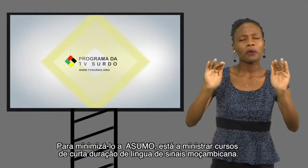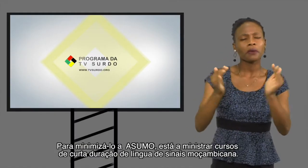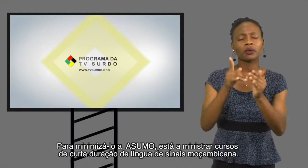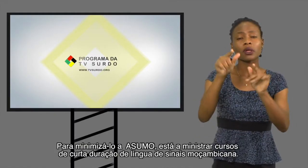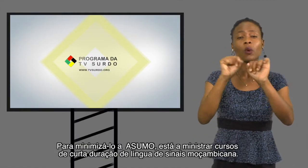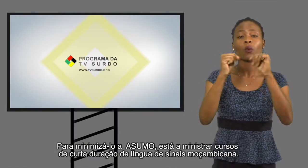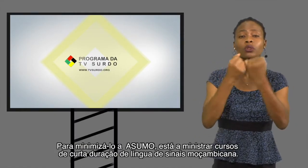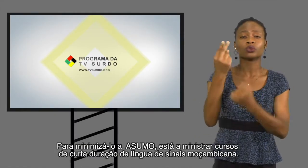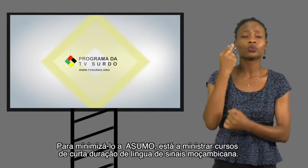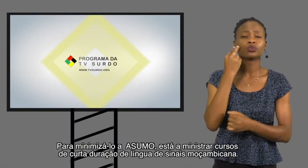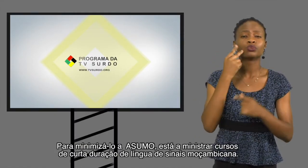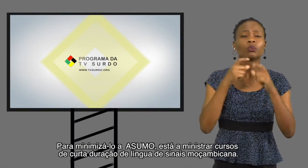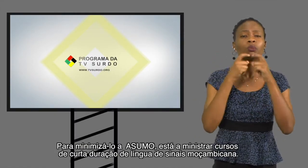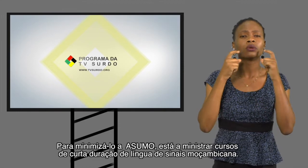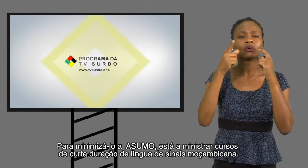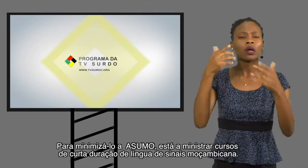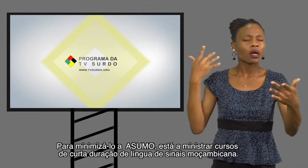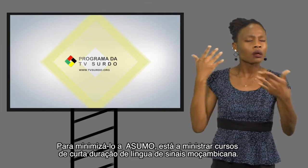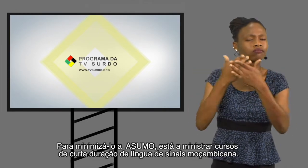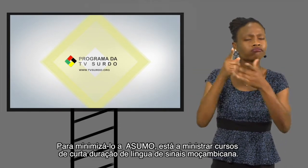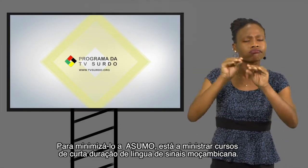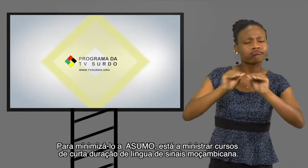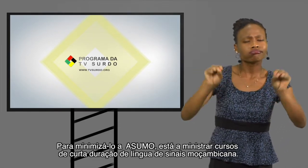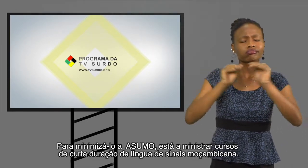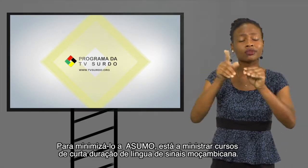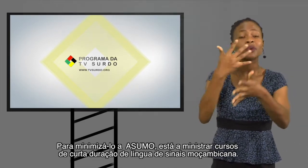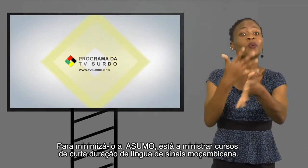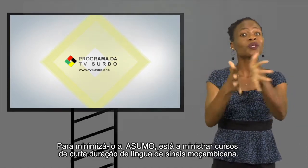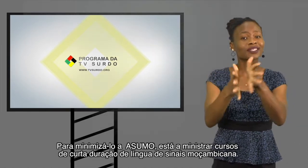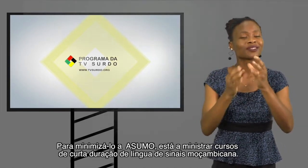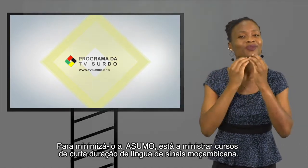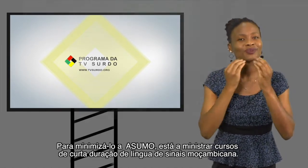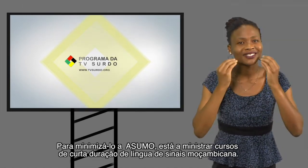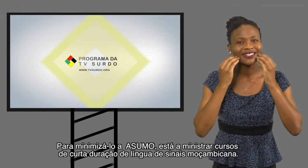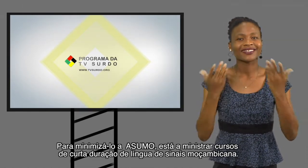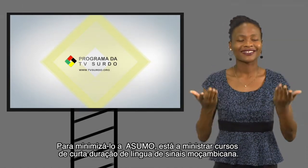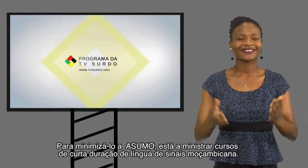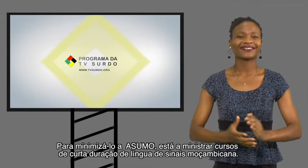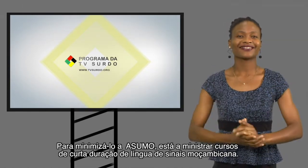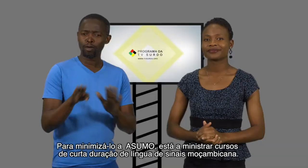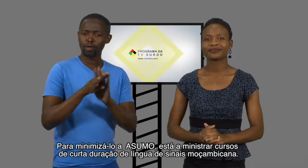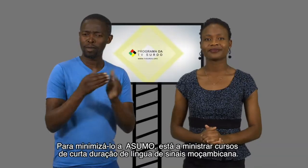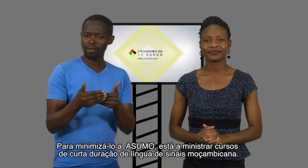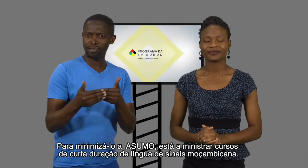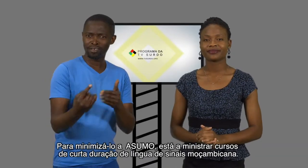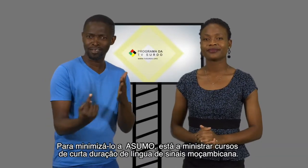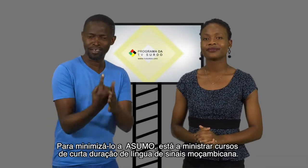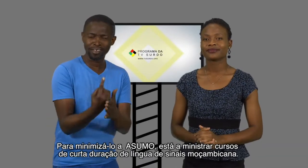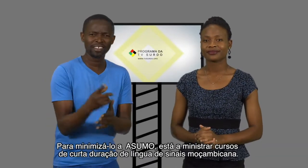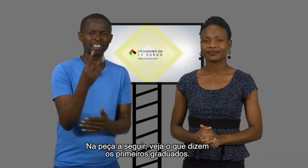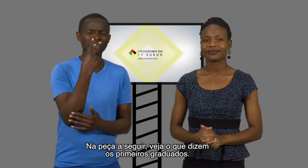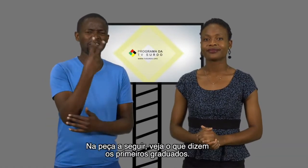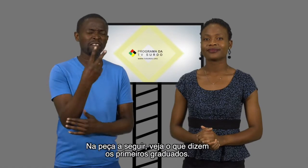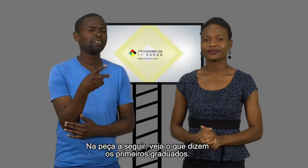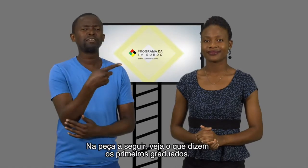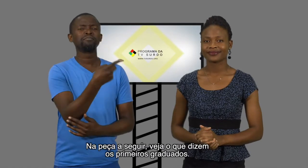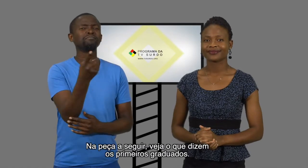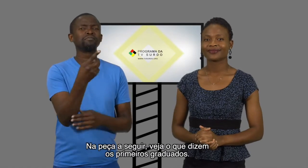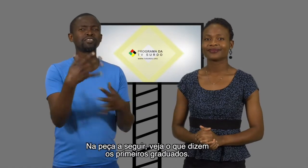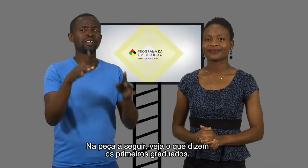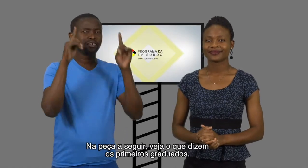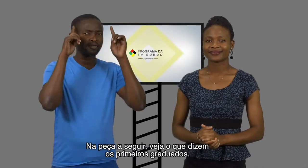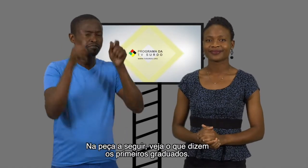Para minimizá-lo, a Azumo está a ministrar cursos de curta duração de língua de sinais moçambicana. Na